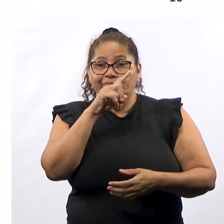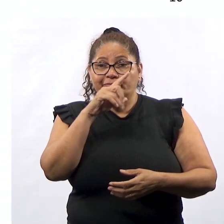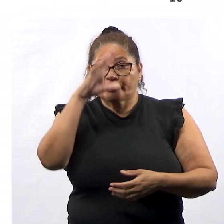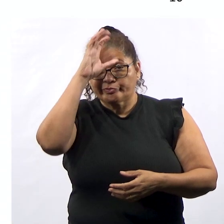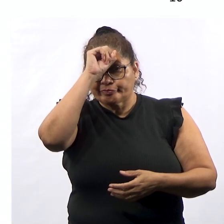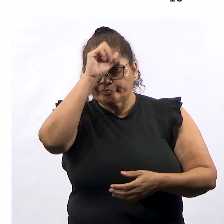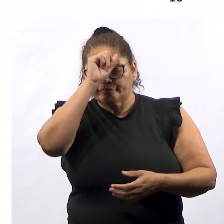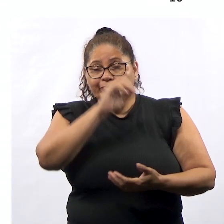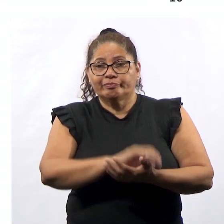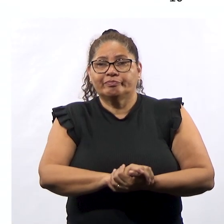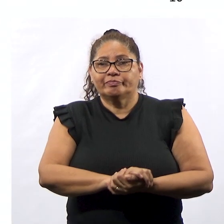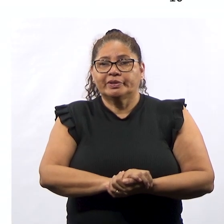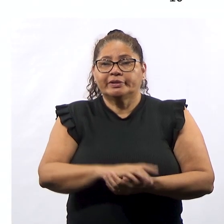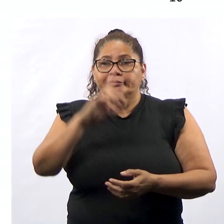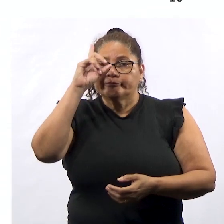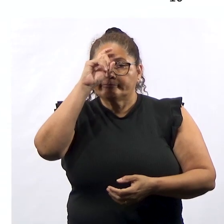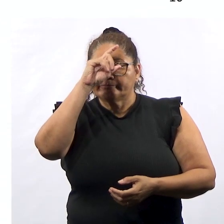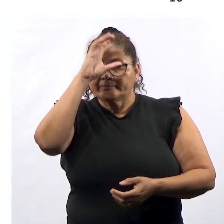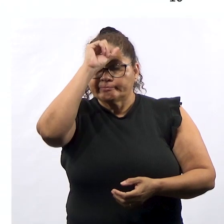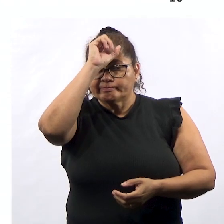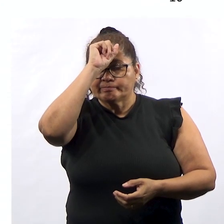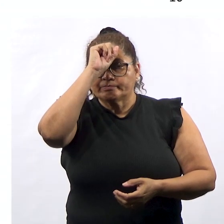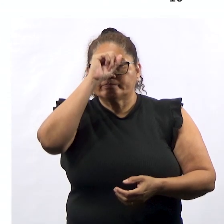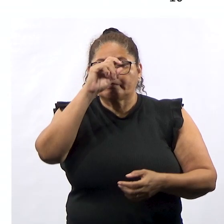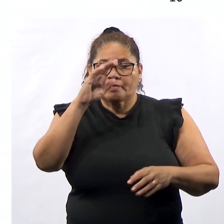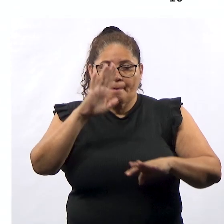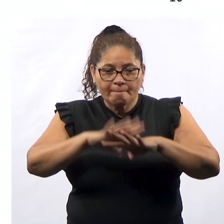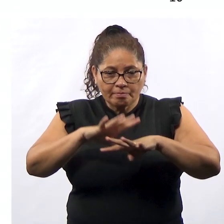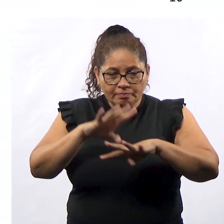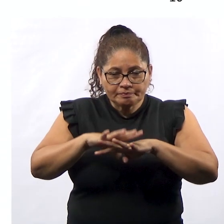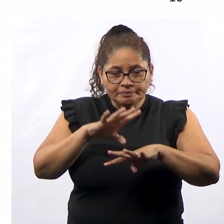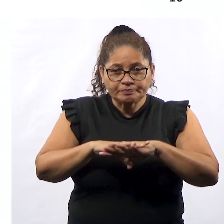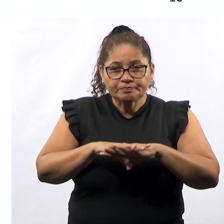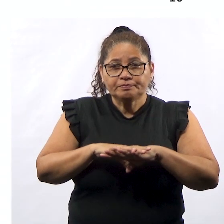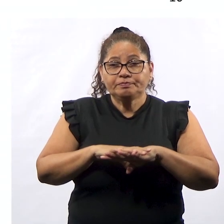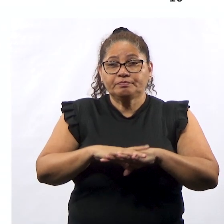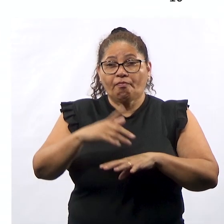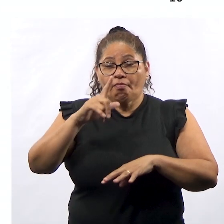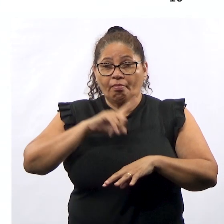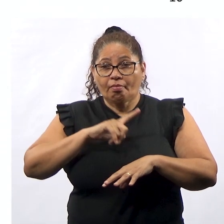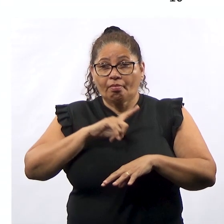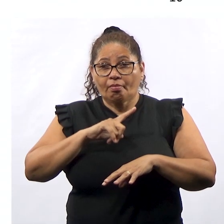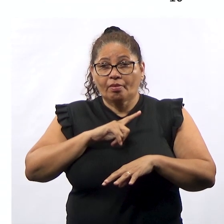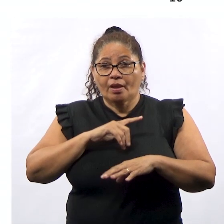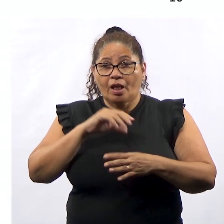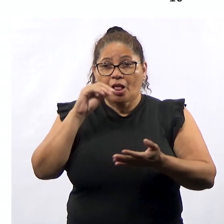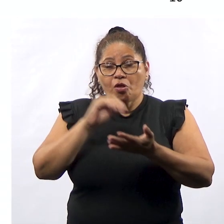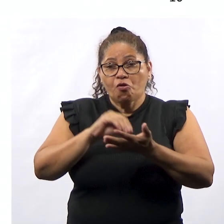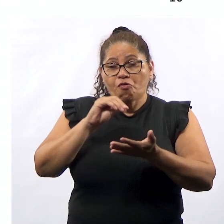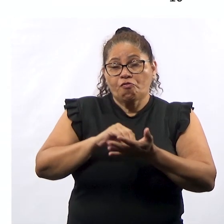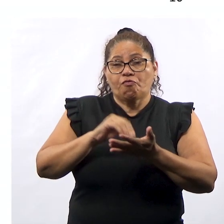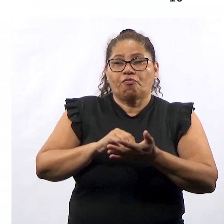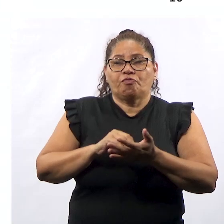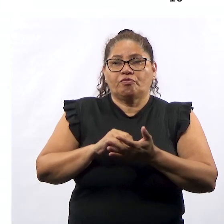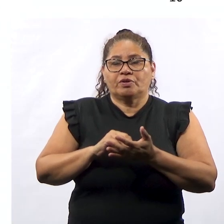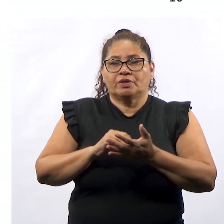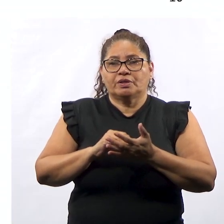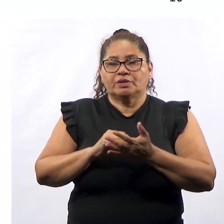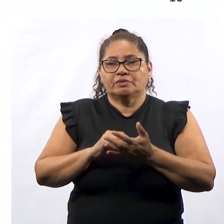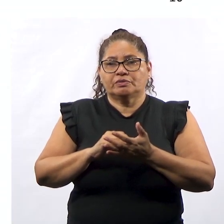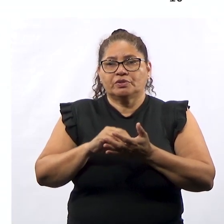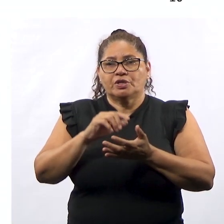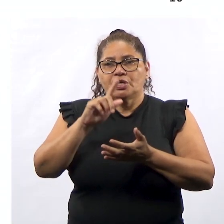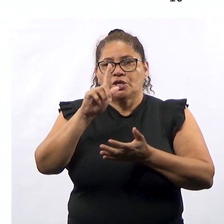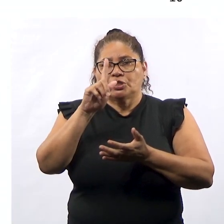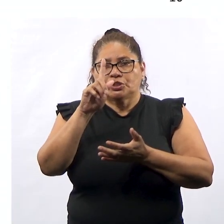alfabetizar, podemos ter dificuldade de aprender os conteúdos matemáticos, podemos ter falta de conhecimento de geometria,